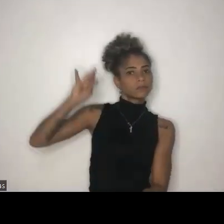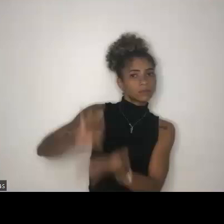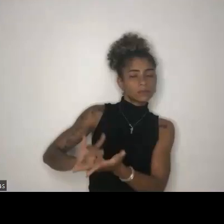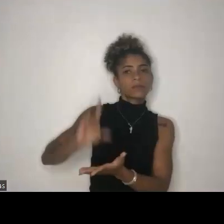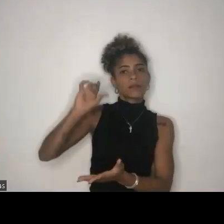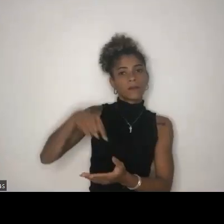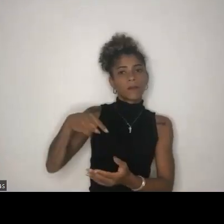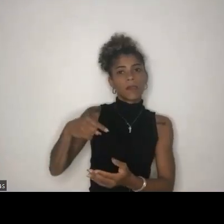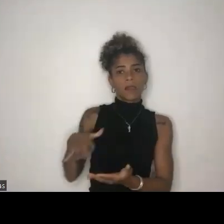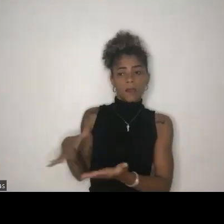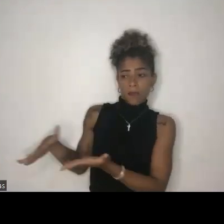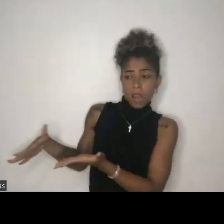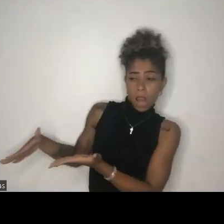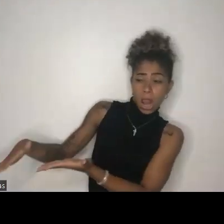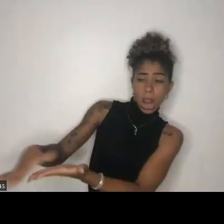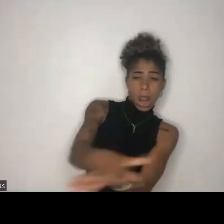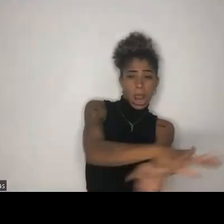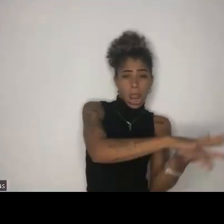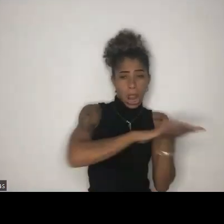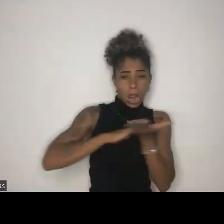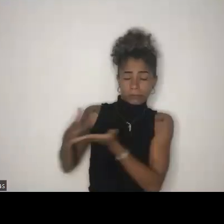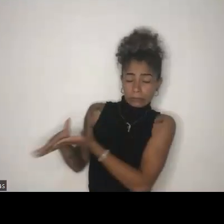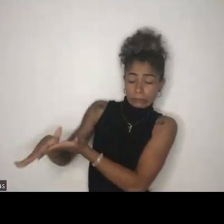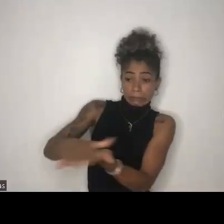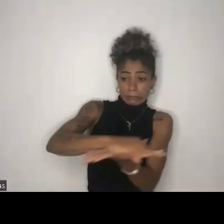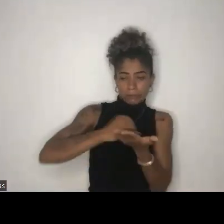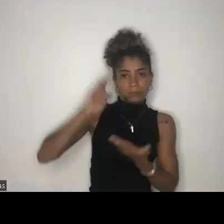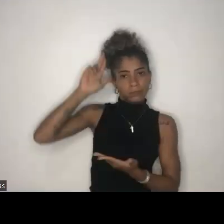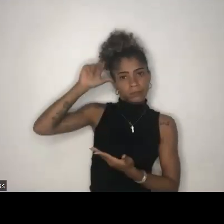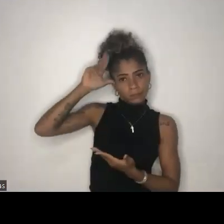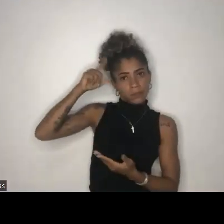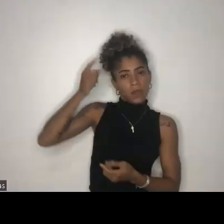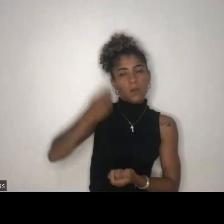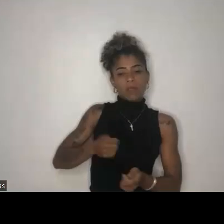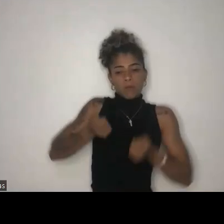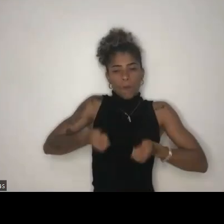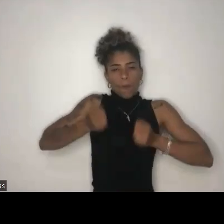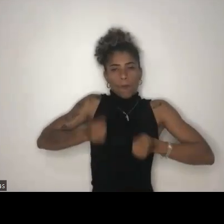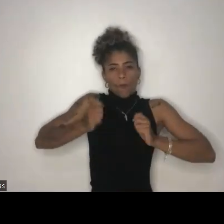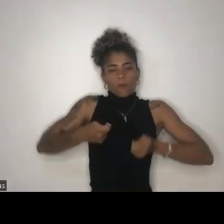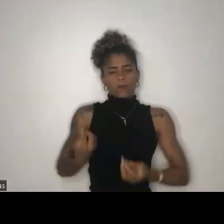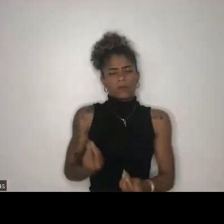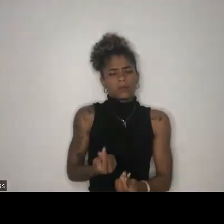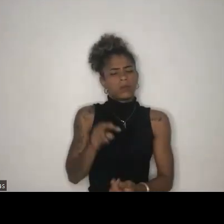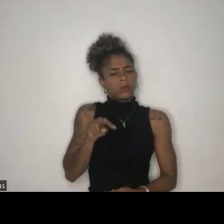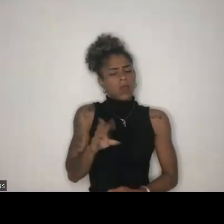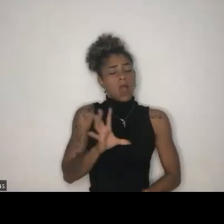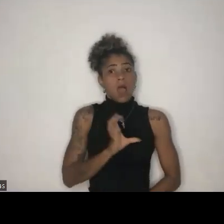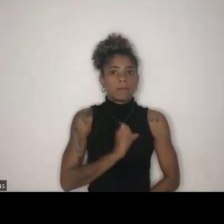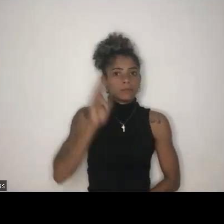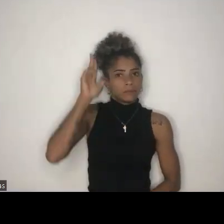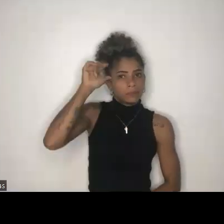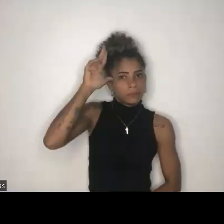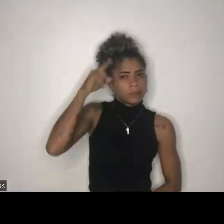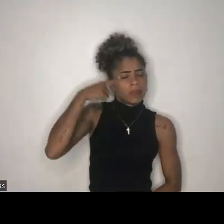chacina de cavalos que eram usados em charrete E aí eu me sensibilizei muito com esses cavalos que eu adoro cavalo e comecei